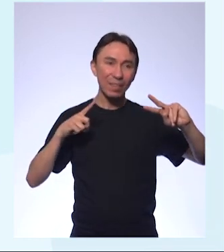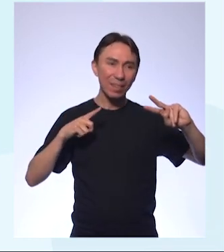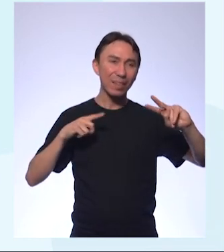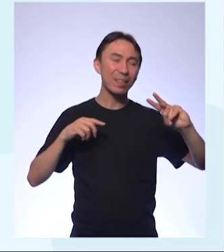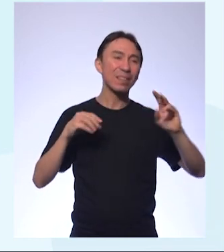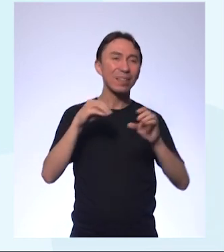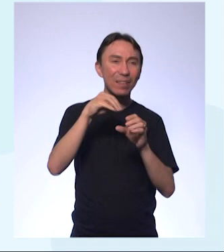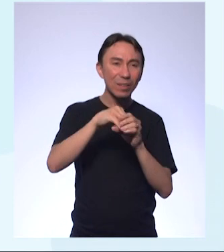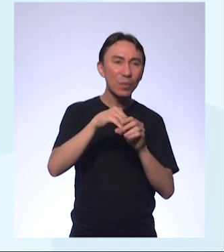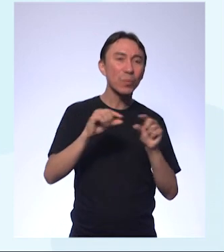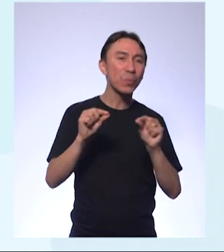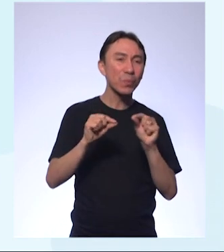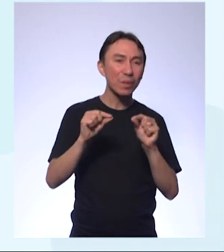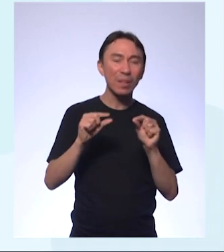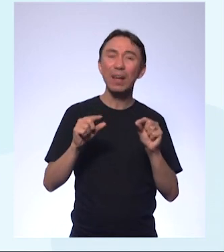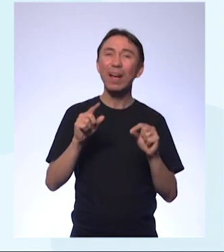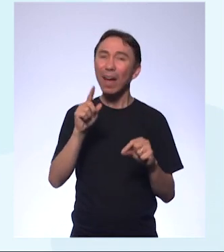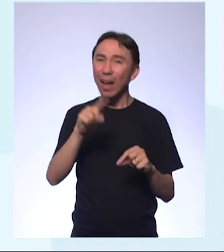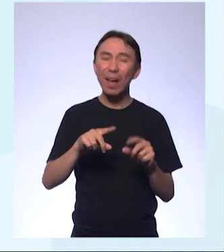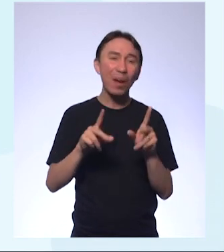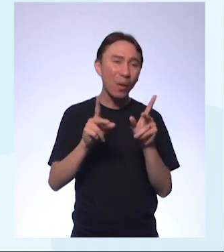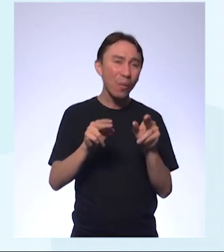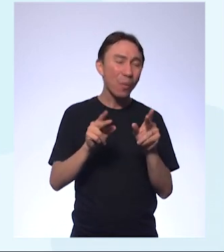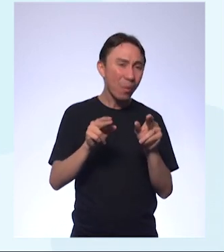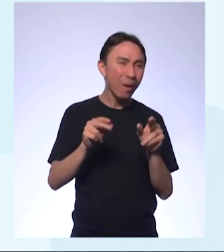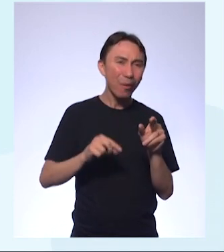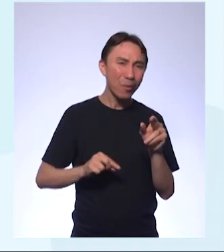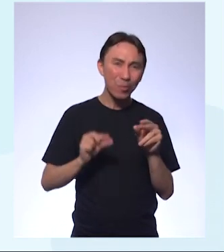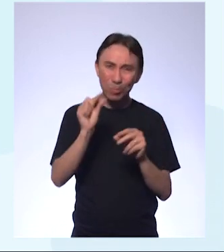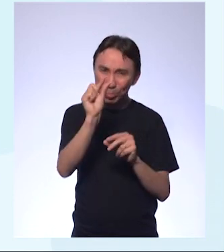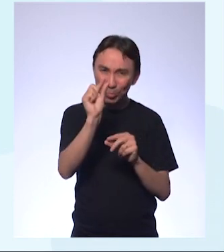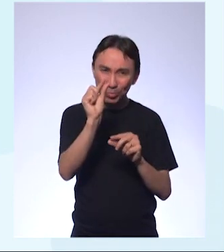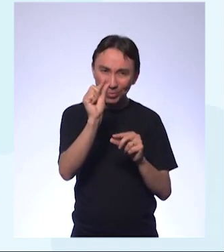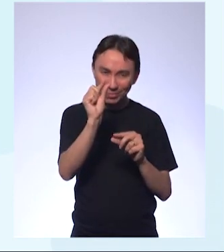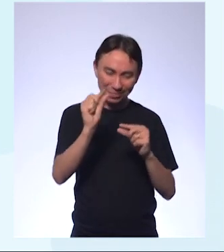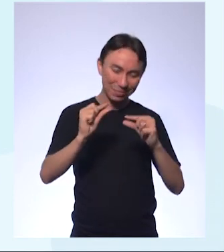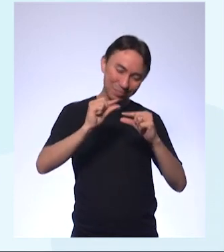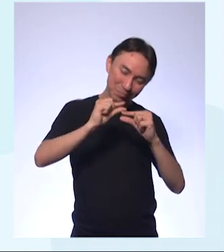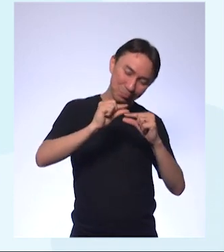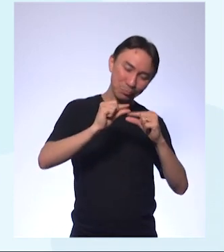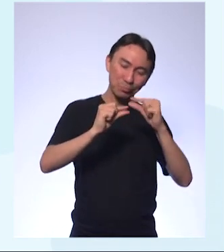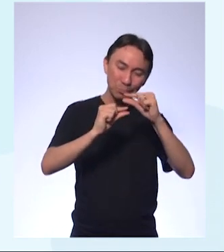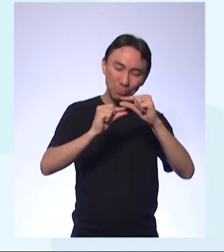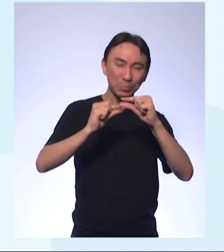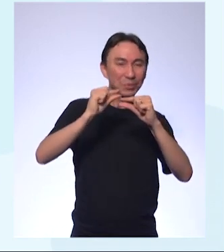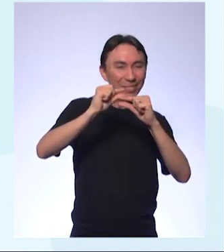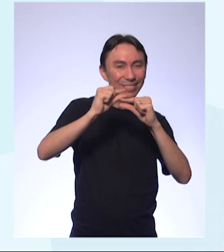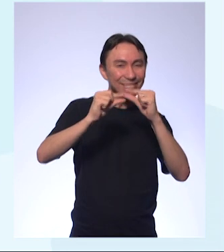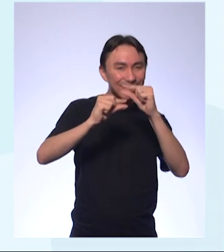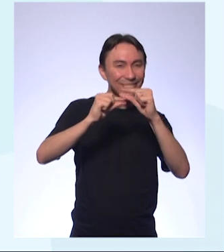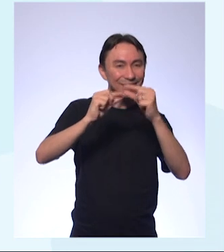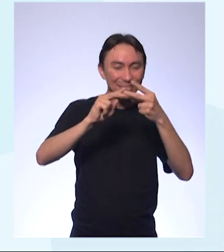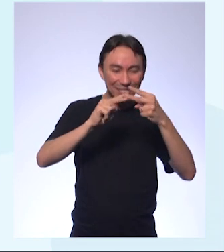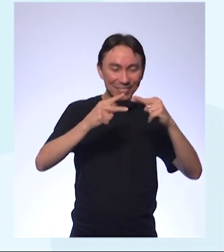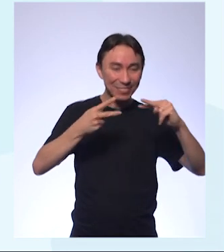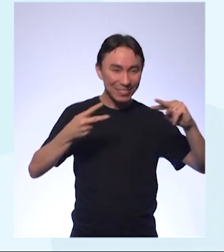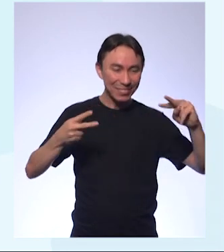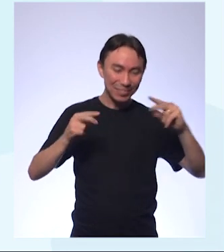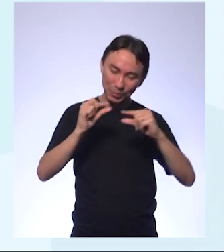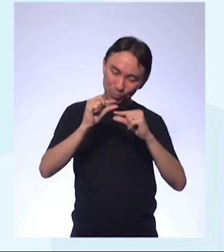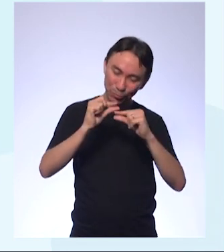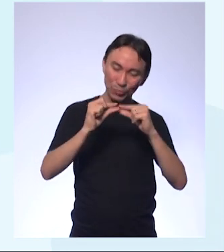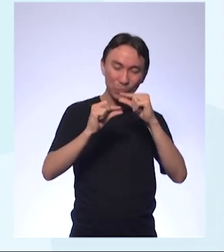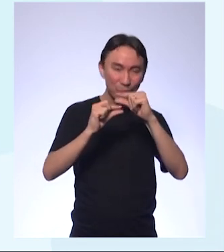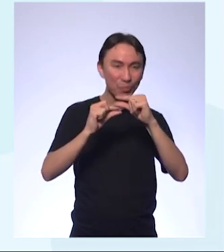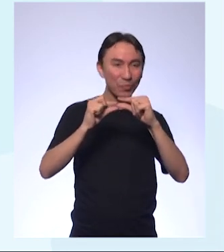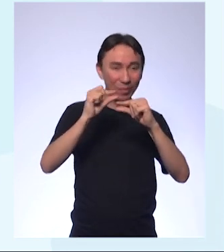Então, os nucleotídeos, eles são como se fossem pequenas pecinhas de Legos, né? E de Lego, e a gente vai juntando uma na outra e